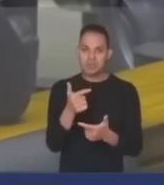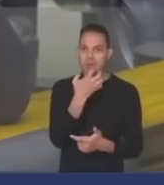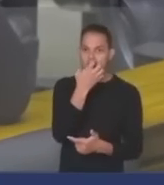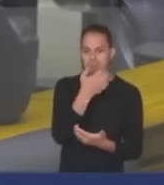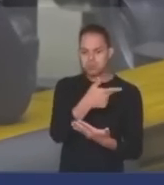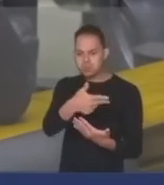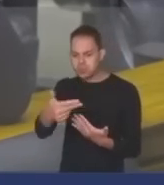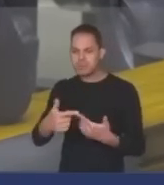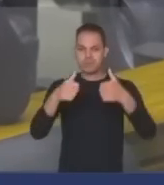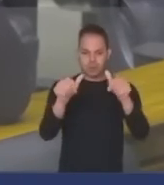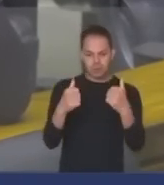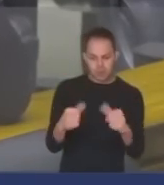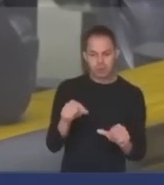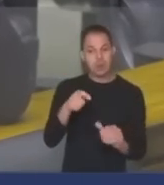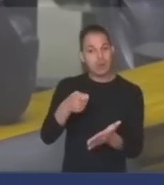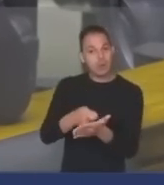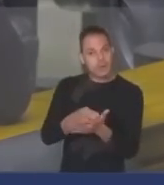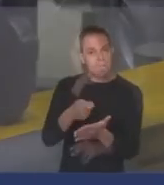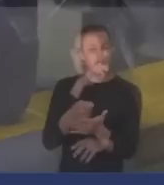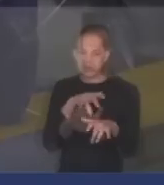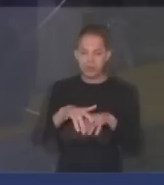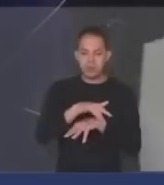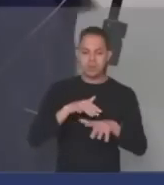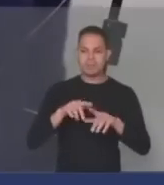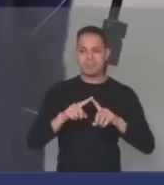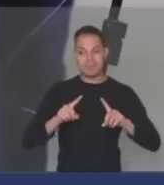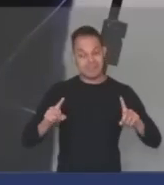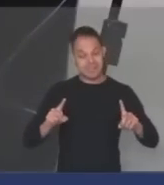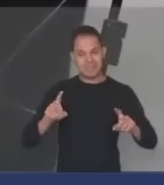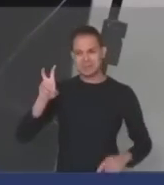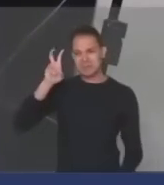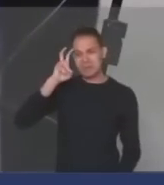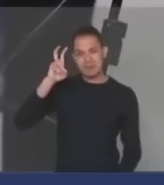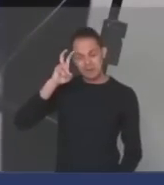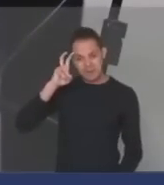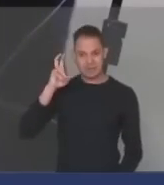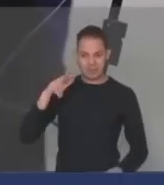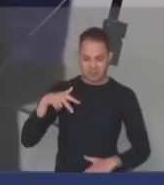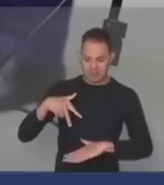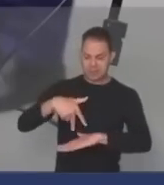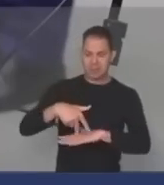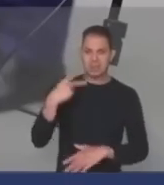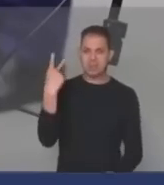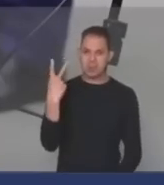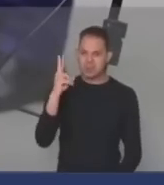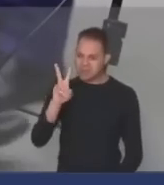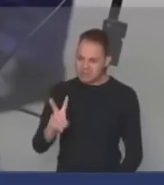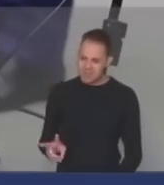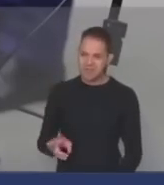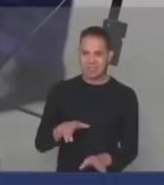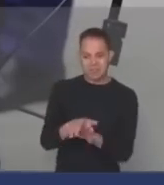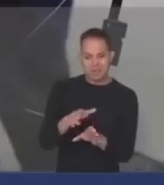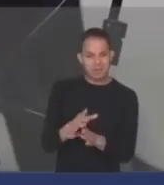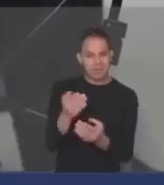esses cartazes como obrigação do exercício da sua atividade. Numa quinta-feira, utilizar a tribuna por duas vezes para encaminhar